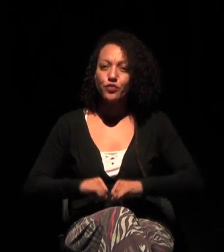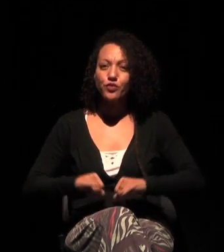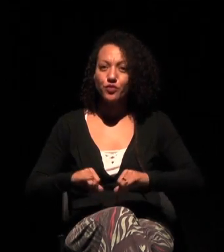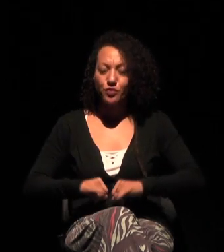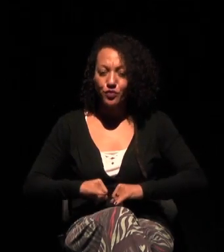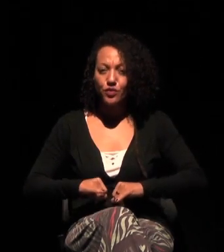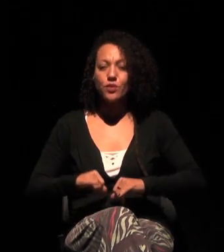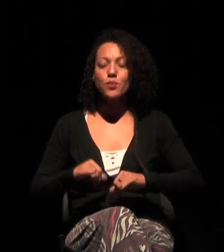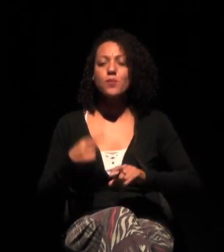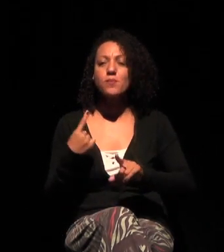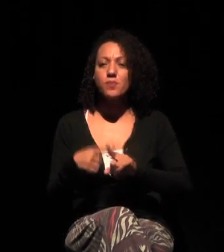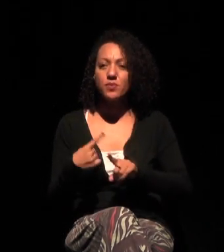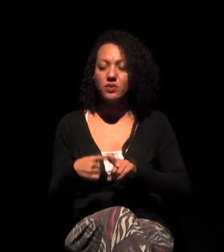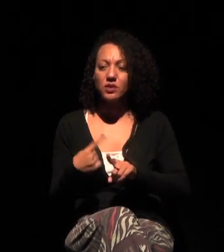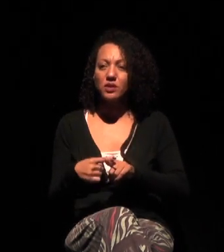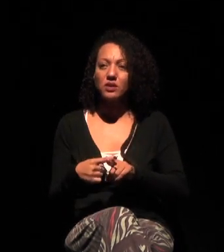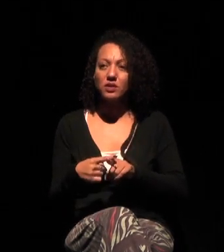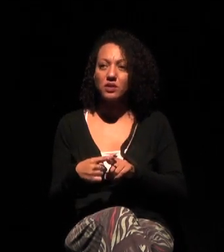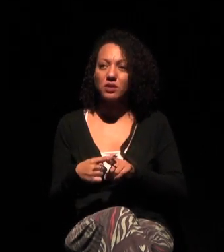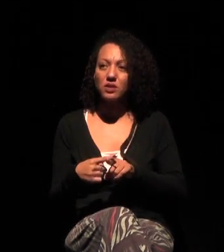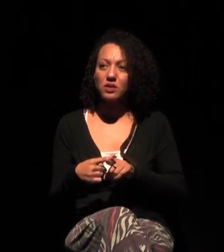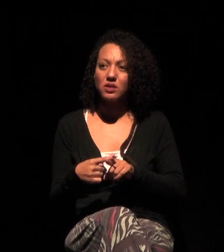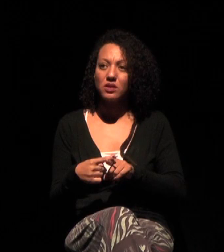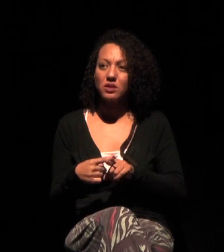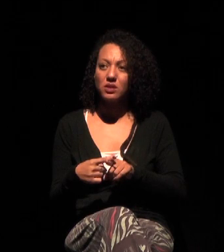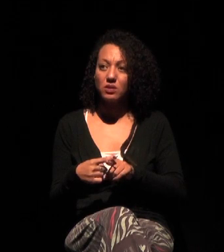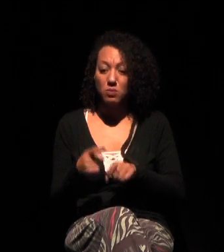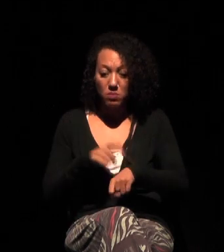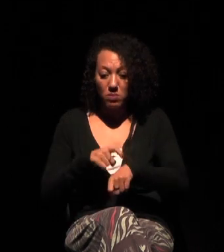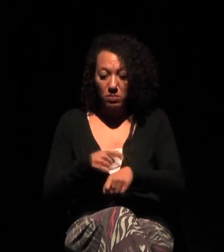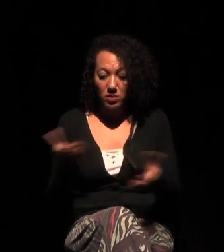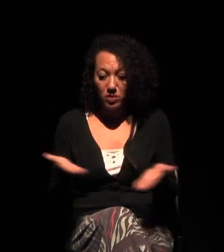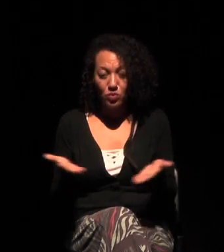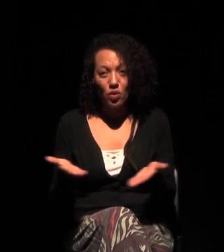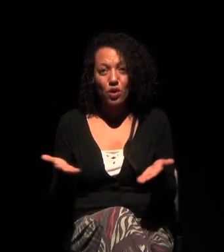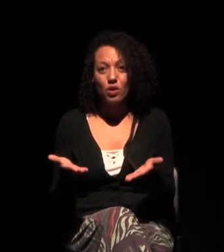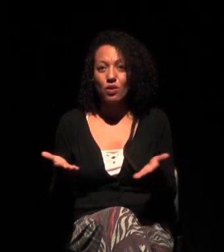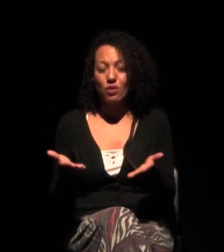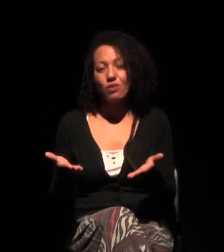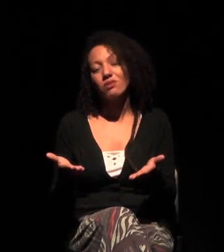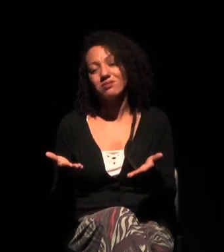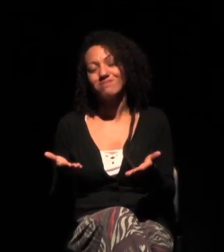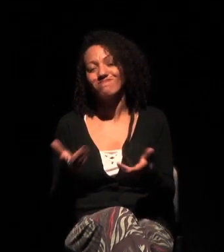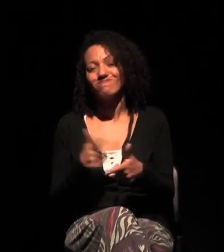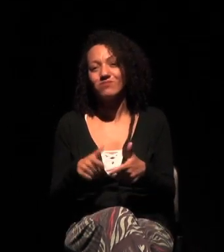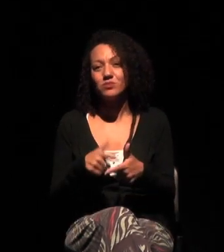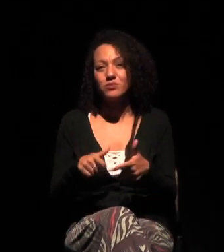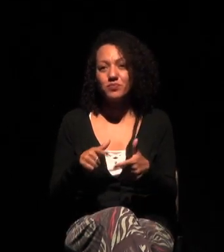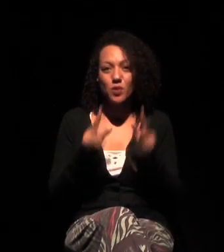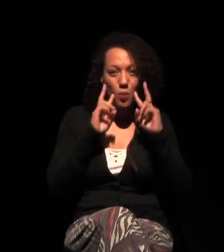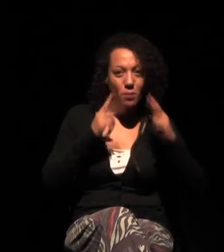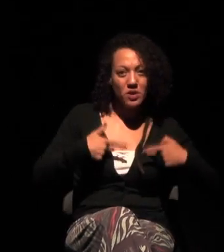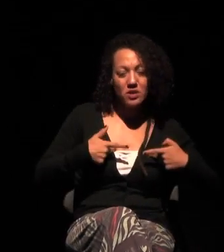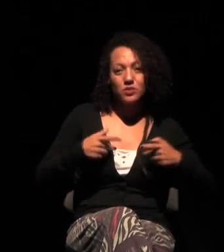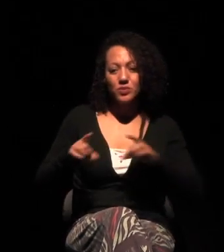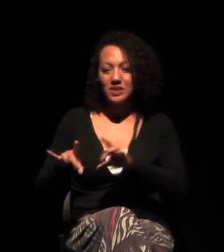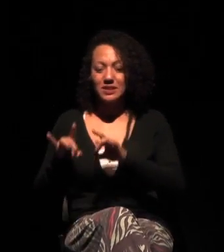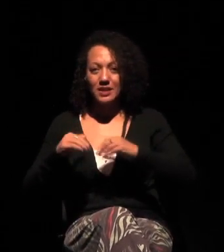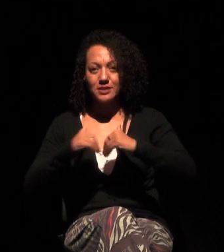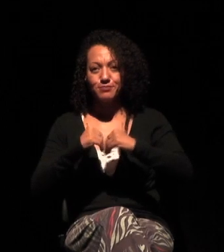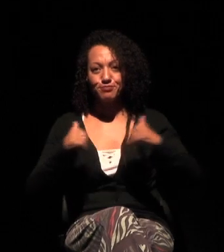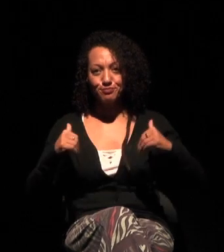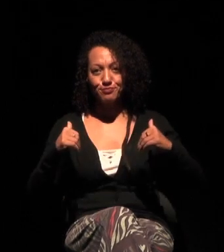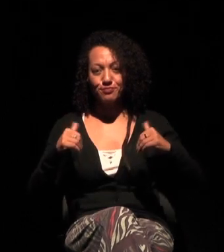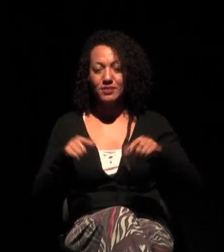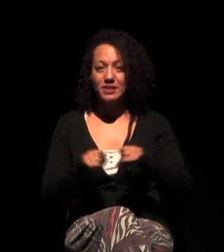afastamento que nós estamos vivendo ainda entre as humanidades ea parte técnica e entre a